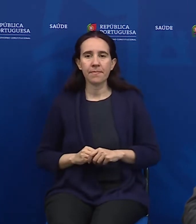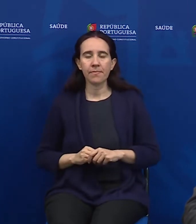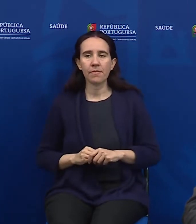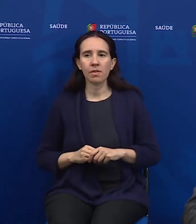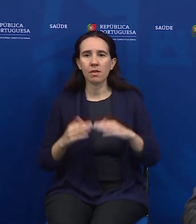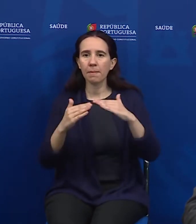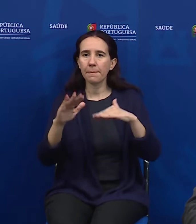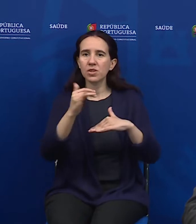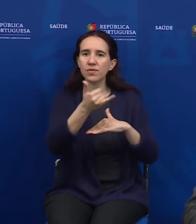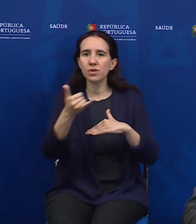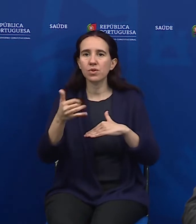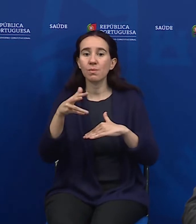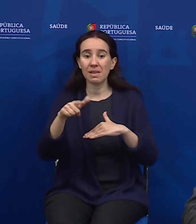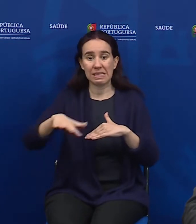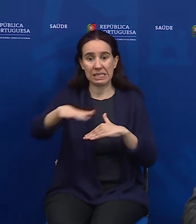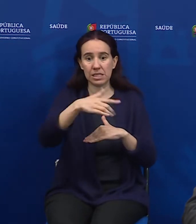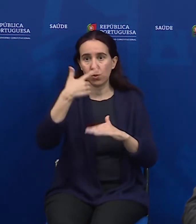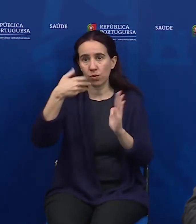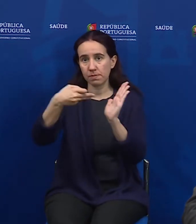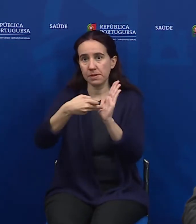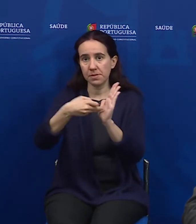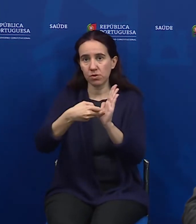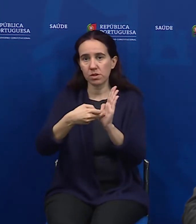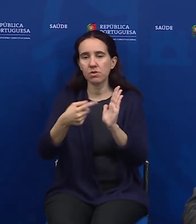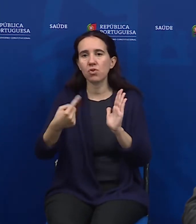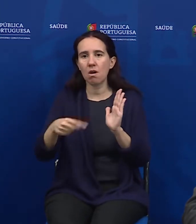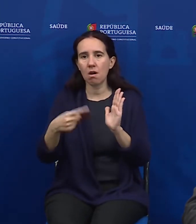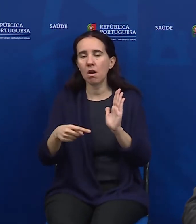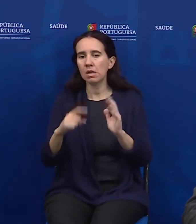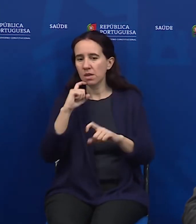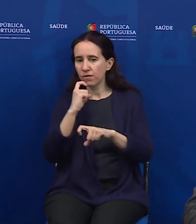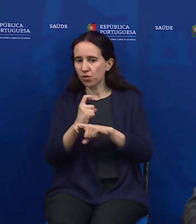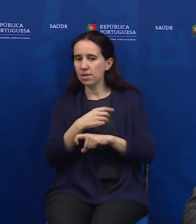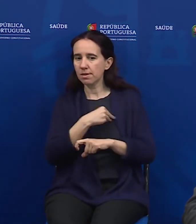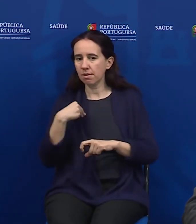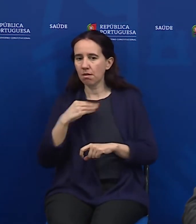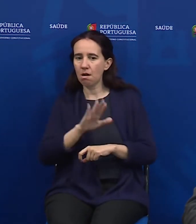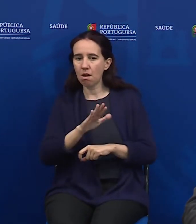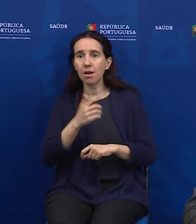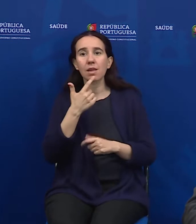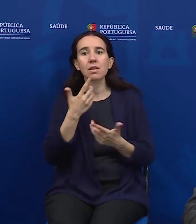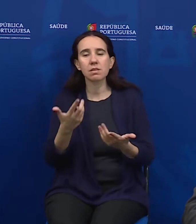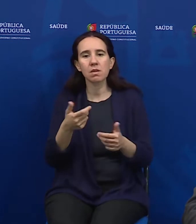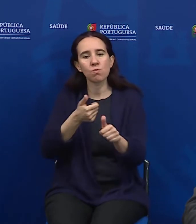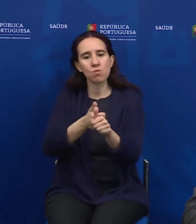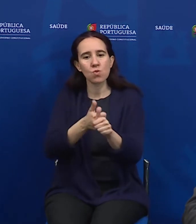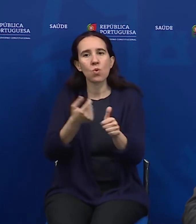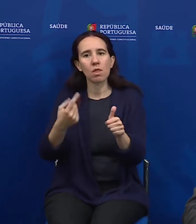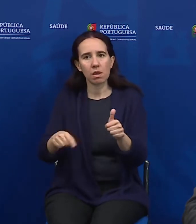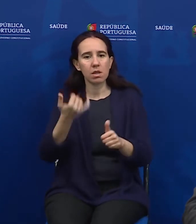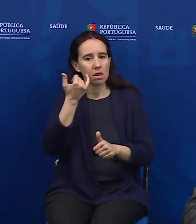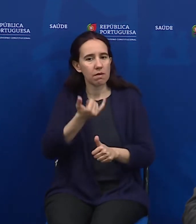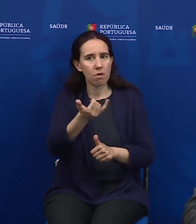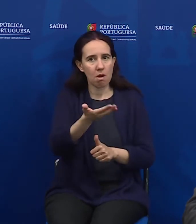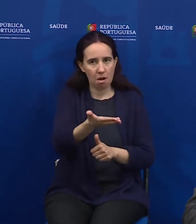Mais de 22 mil destes utentes estão em vigilância clínica, ou seja, acompanhados por